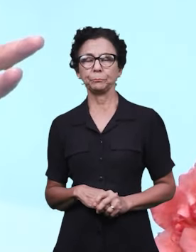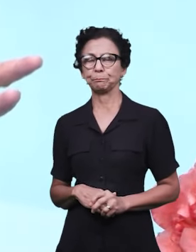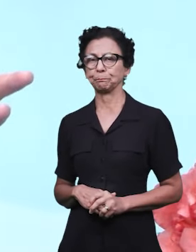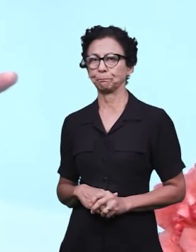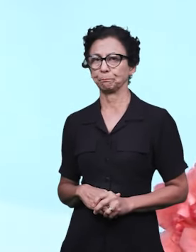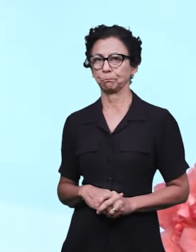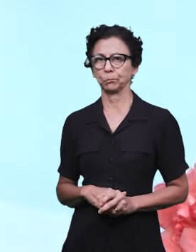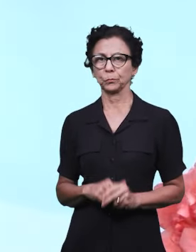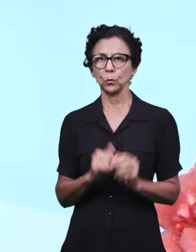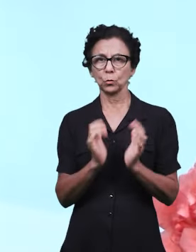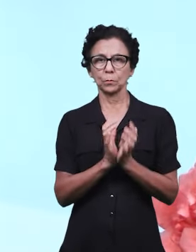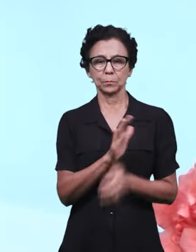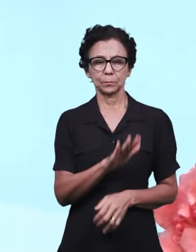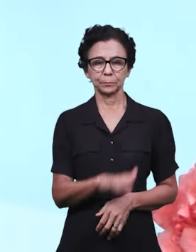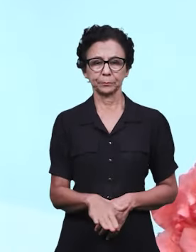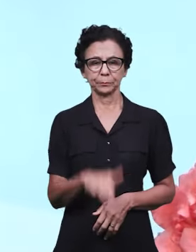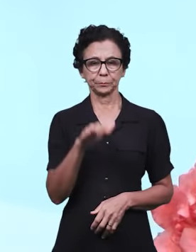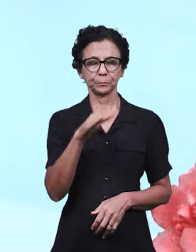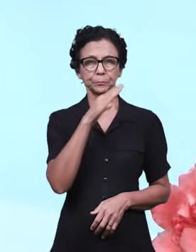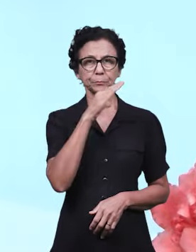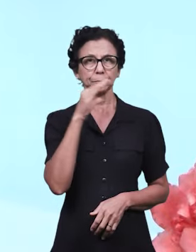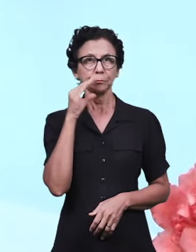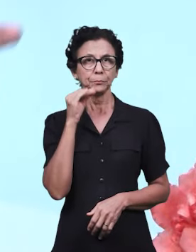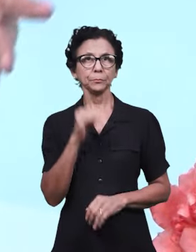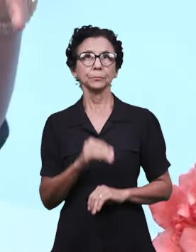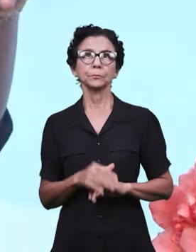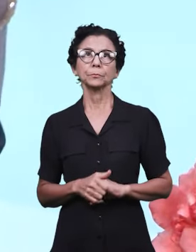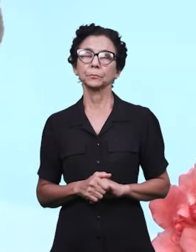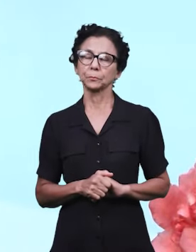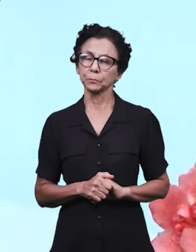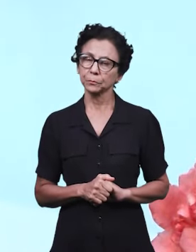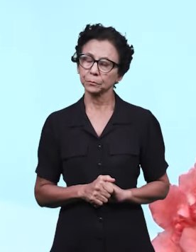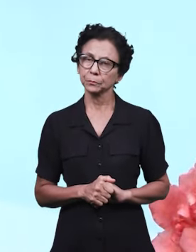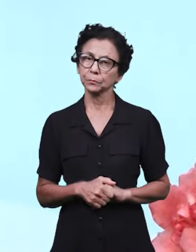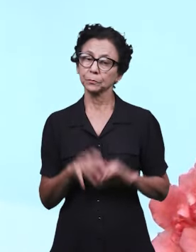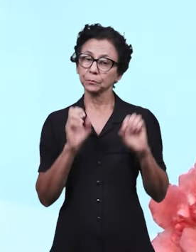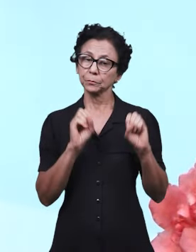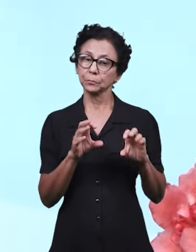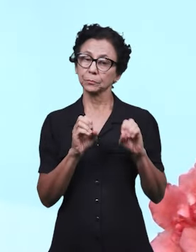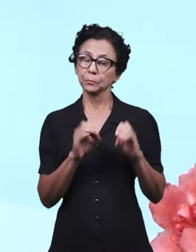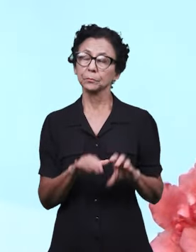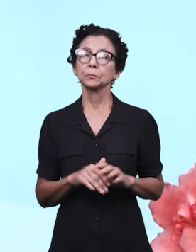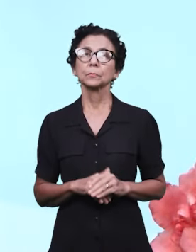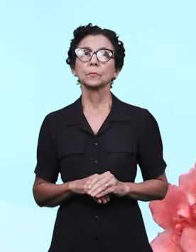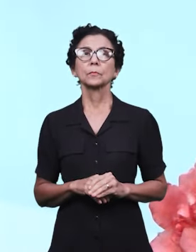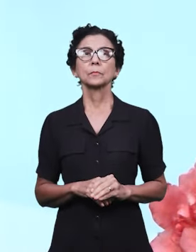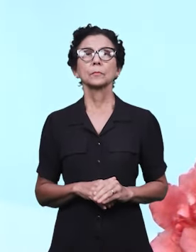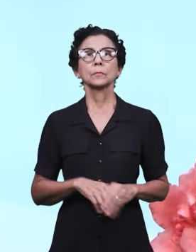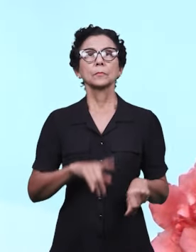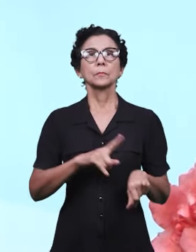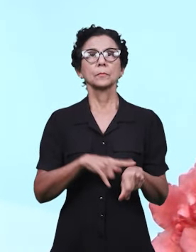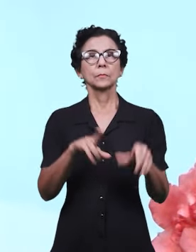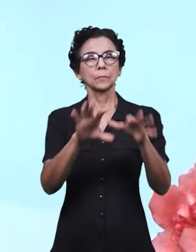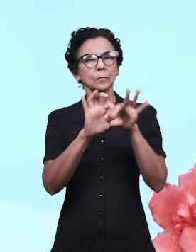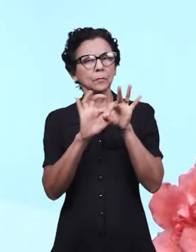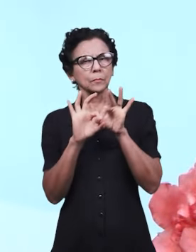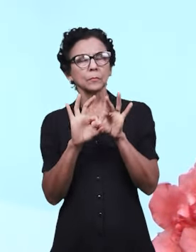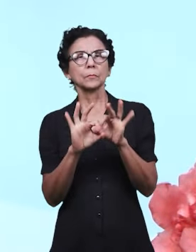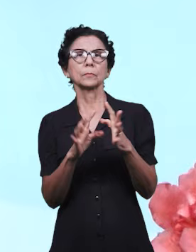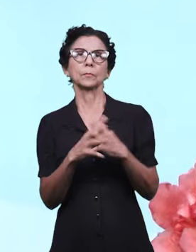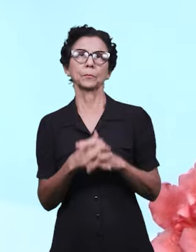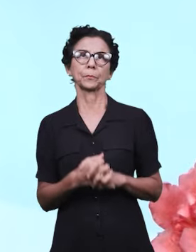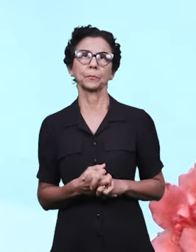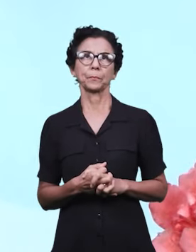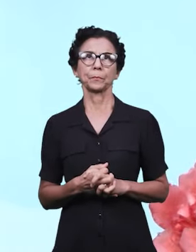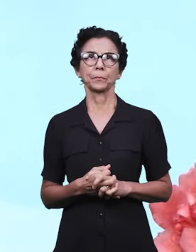as classes. É nisso que a irmã comentou, é na comunhão. Até mesmo para eles começarem sempre a sentir a diferença.